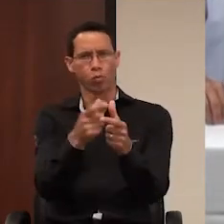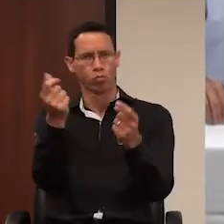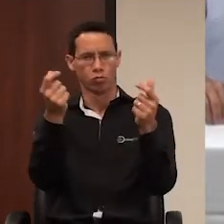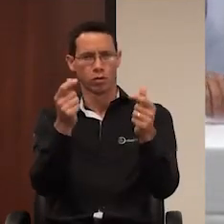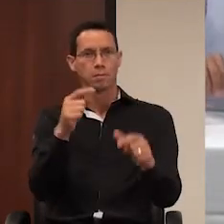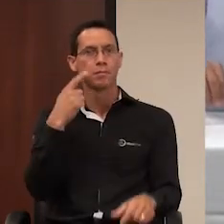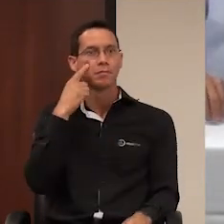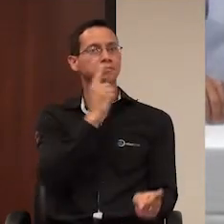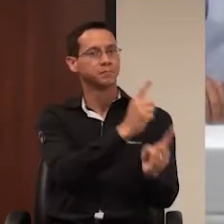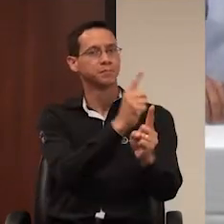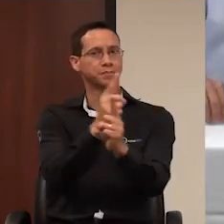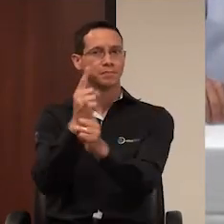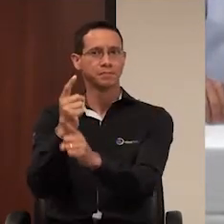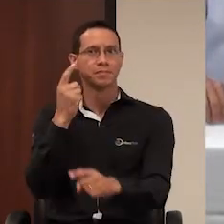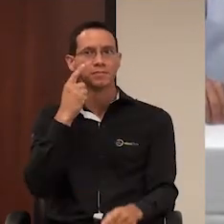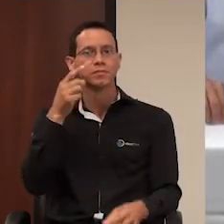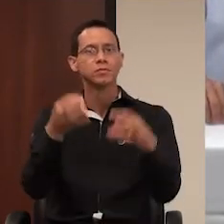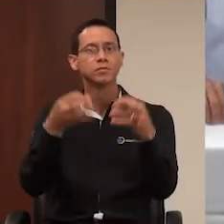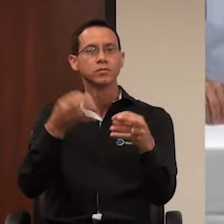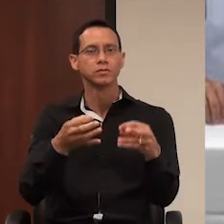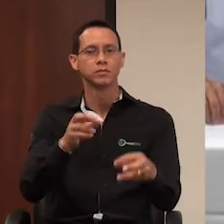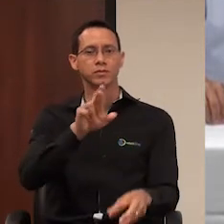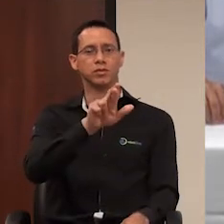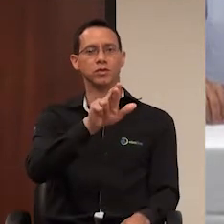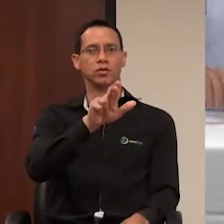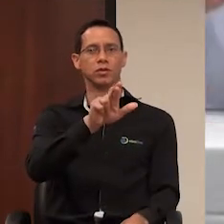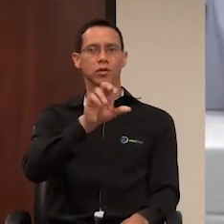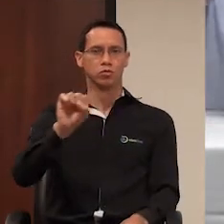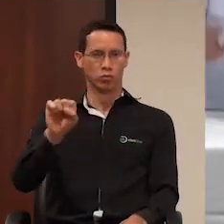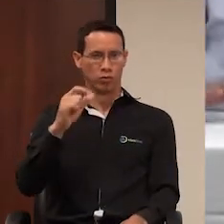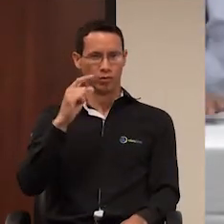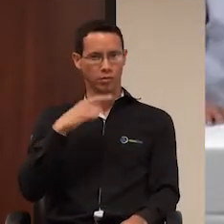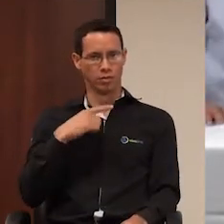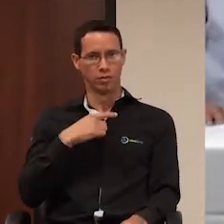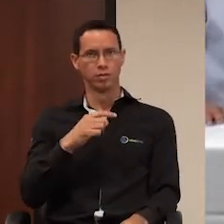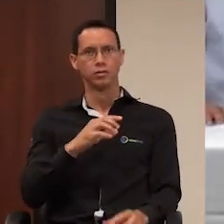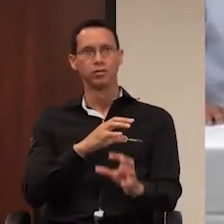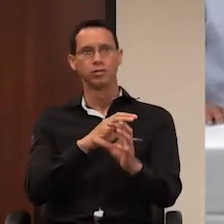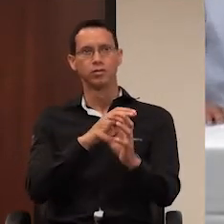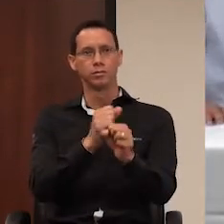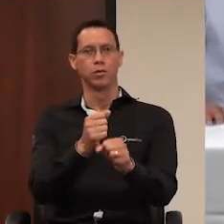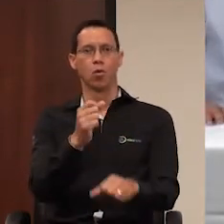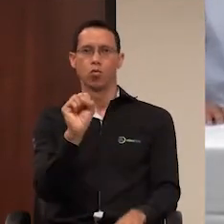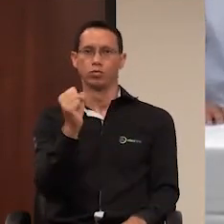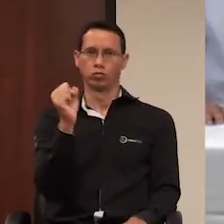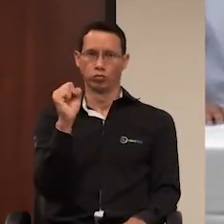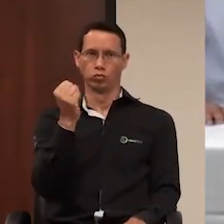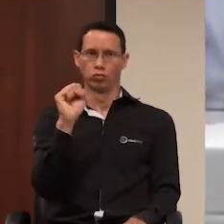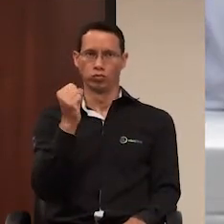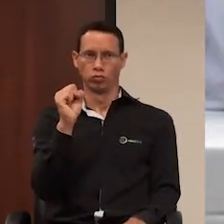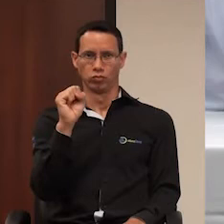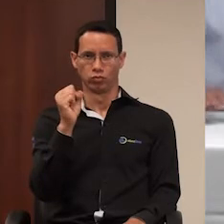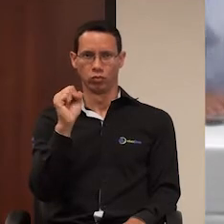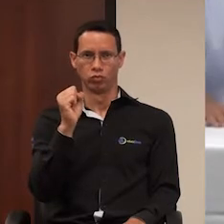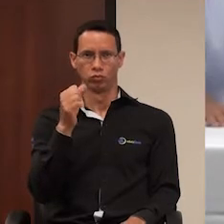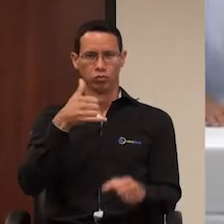interessantes no Tribunal de Justiça do Rio Grande do Sul. Tem 8, para falar a verdade, lá, sobre a lei da transgressão